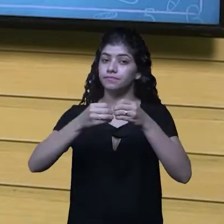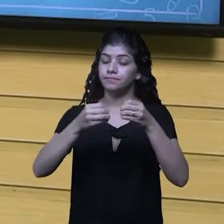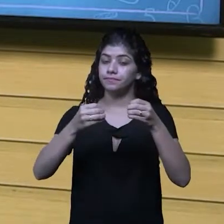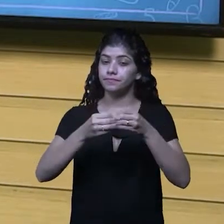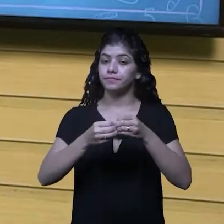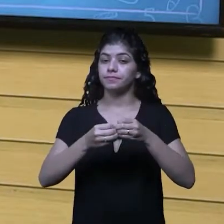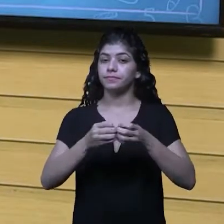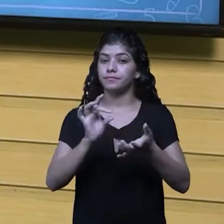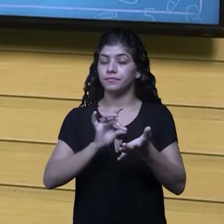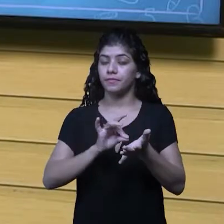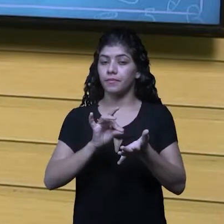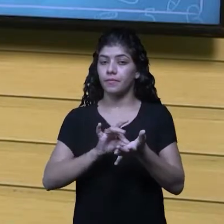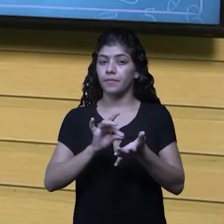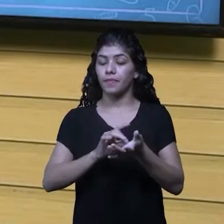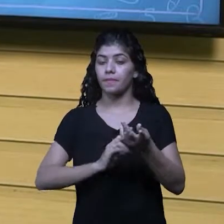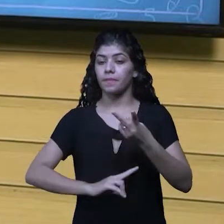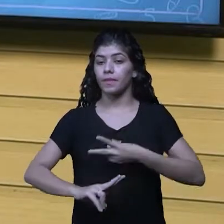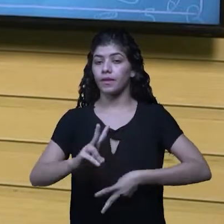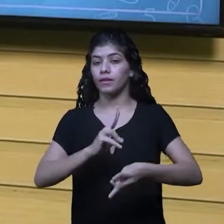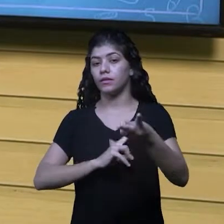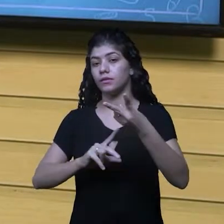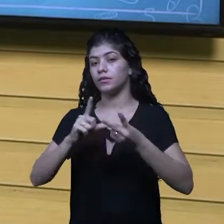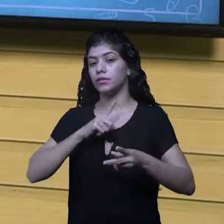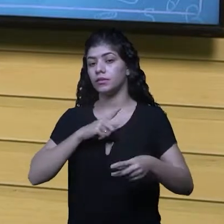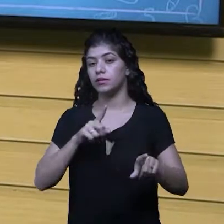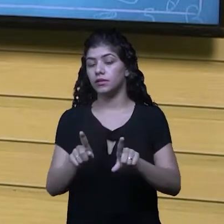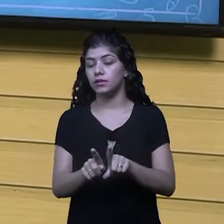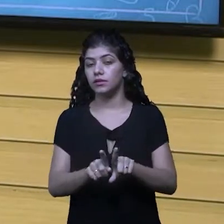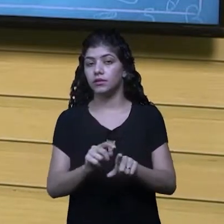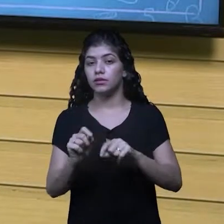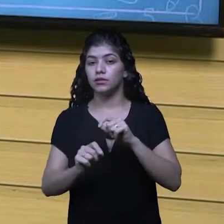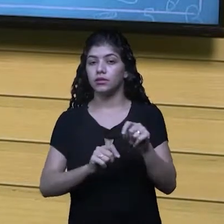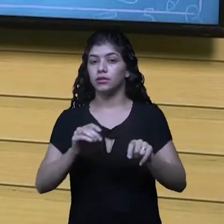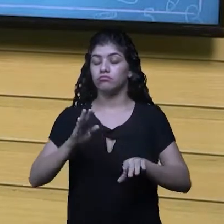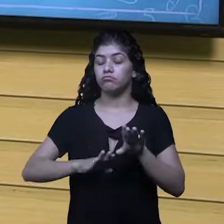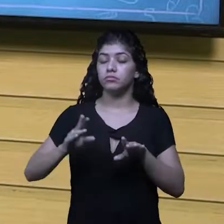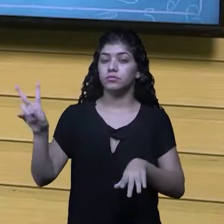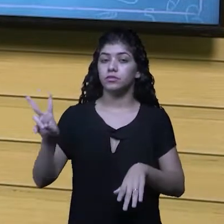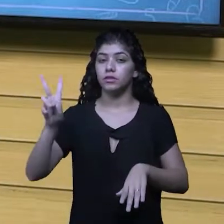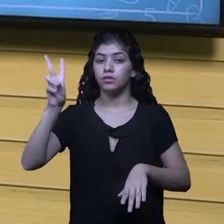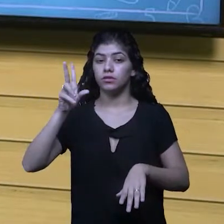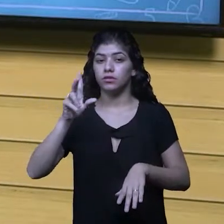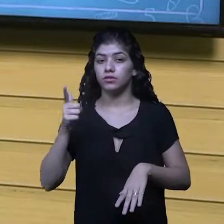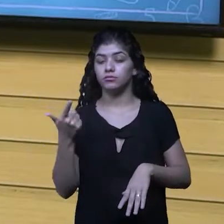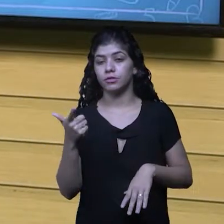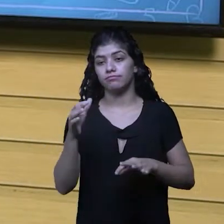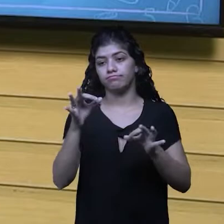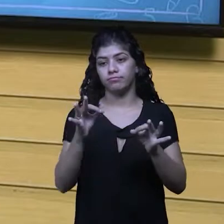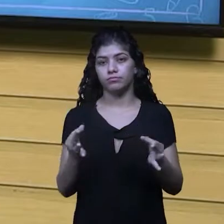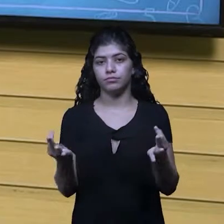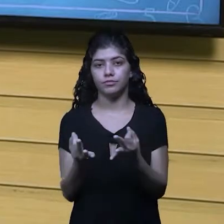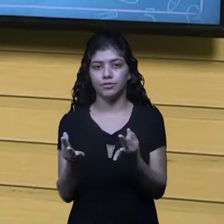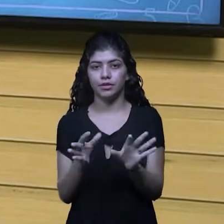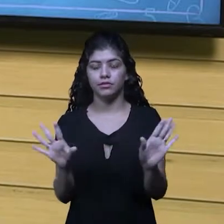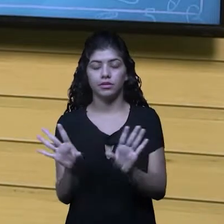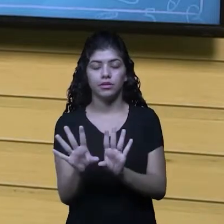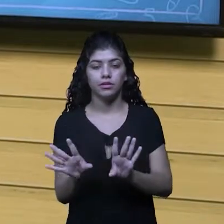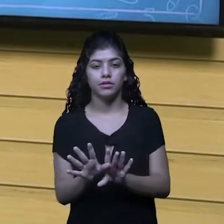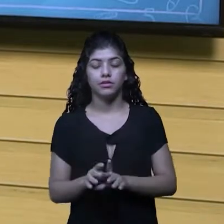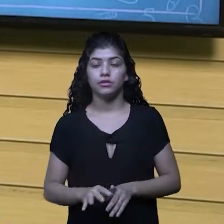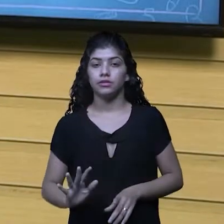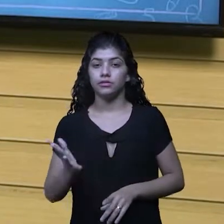real, sempre vai ter ali em algumas casas decimais algum valor que não é exato. Isso ocorre